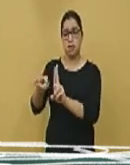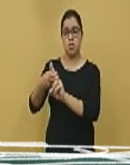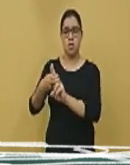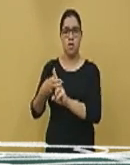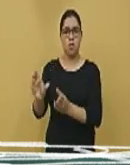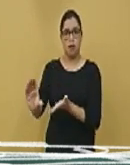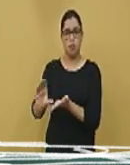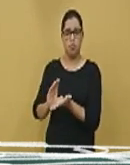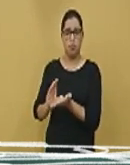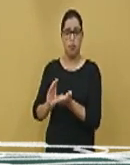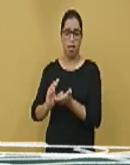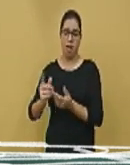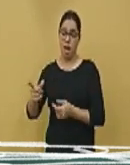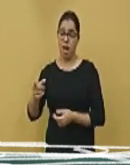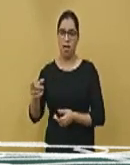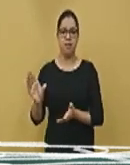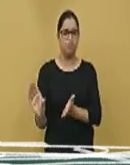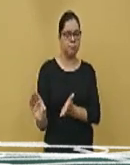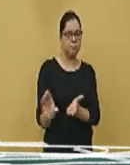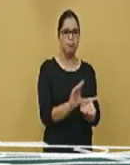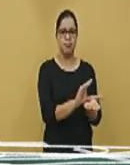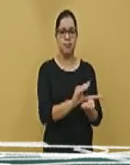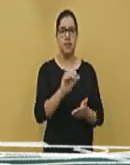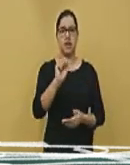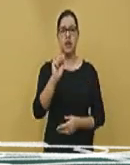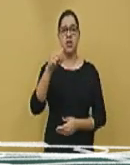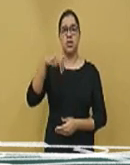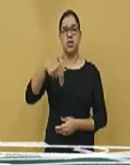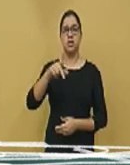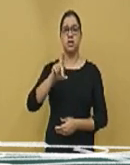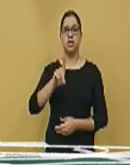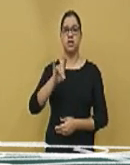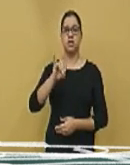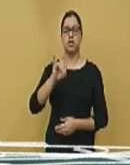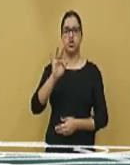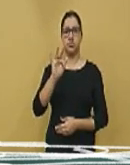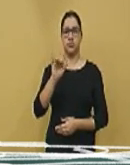a Andifes. Na Andifes, a gente distribuirá de acordo com a matriz OCC.